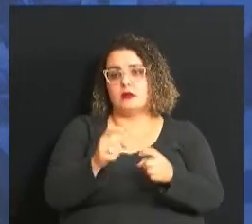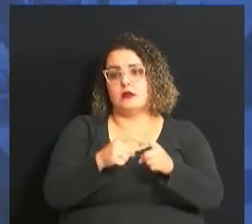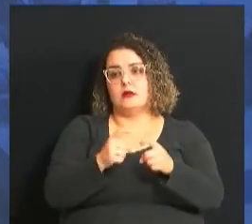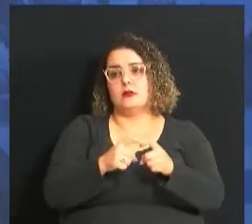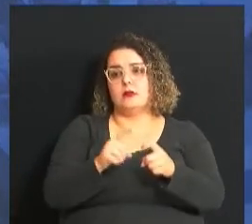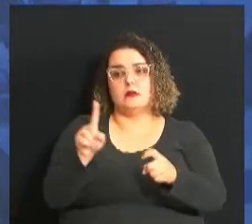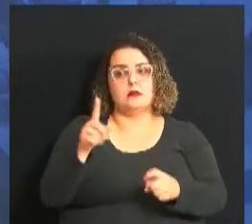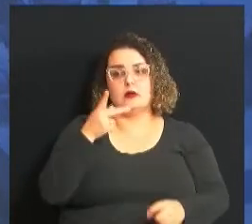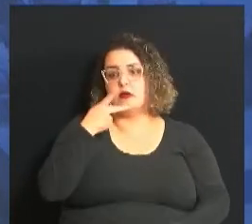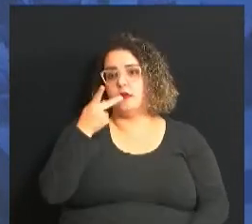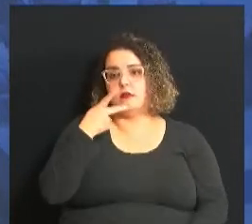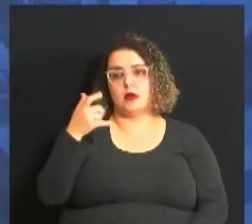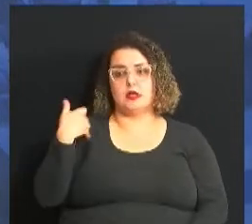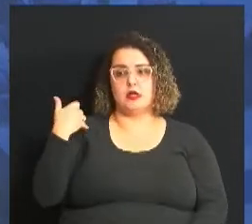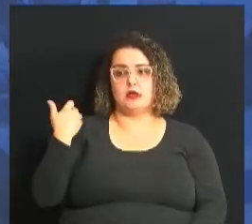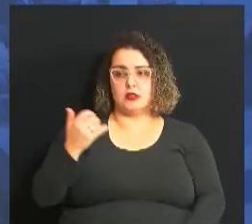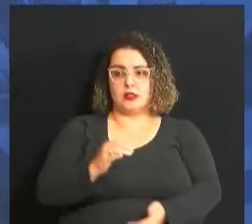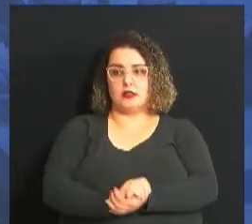do marido, doutor.